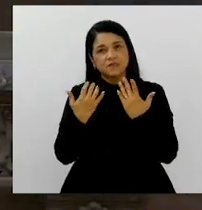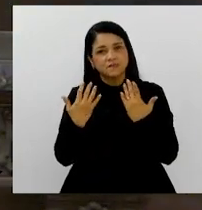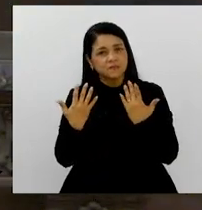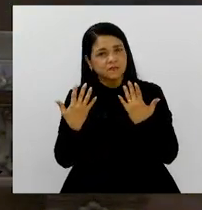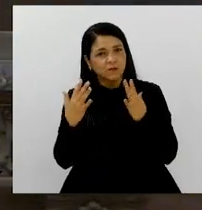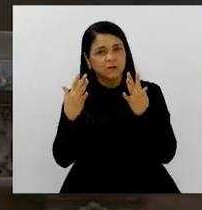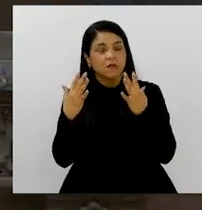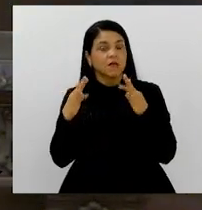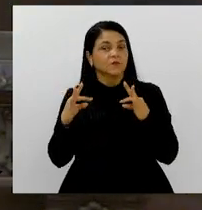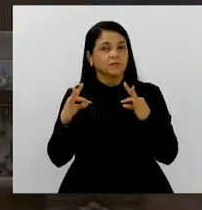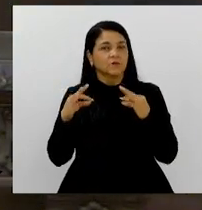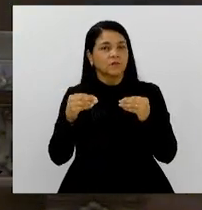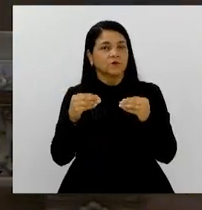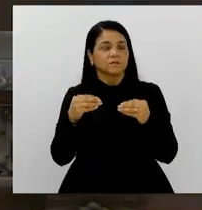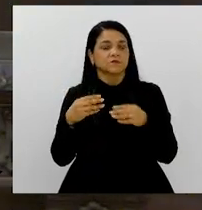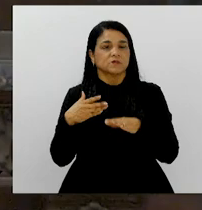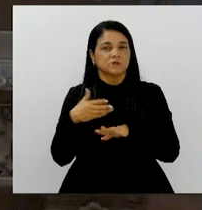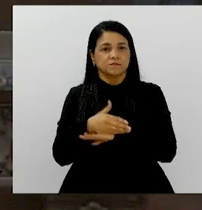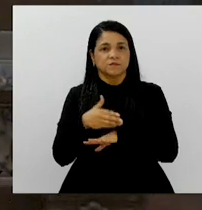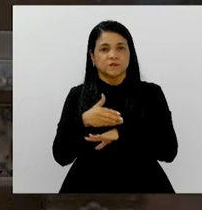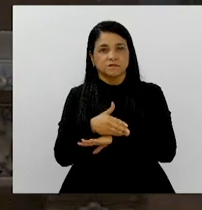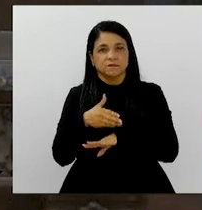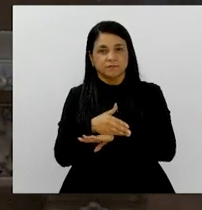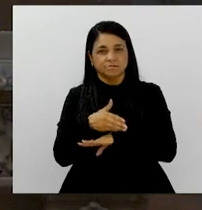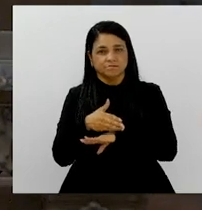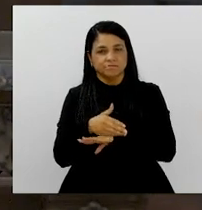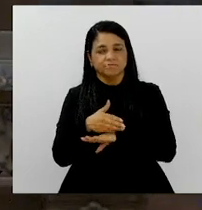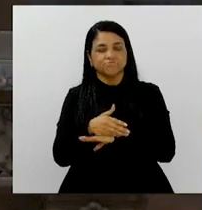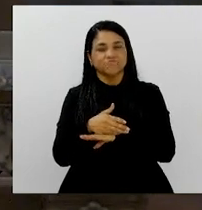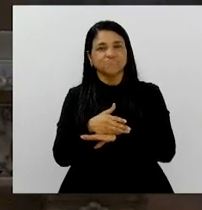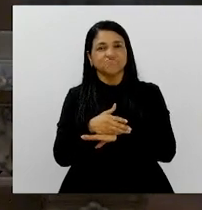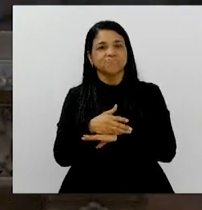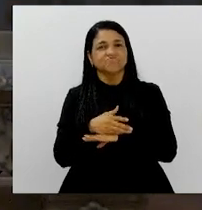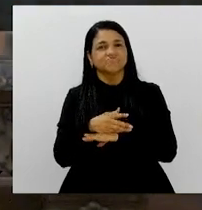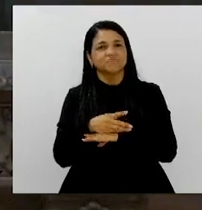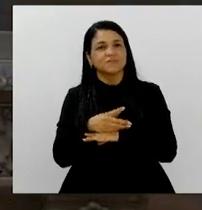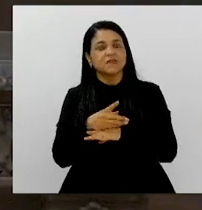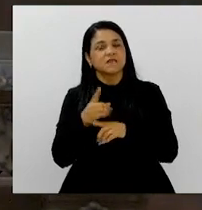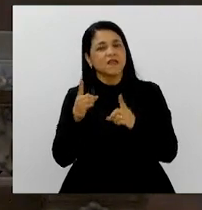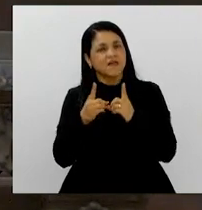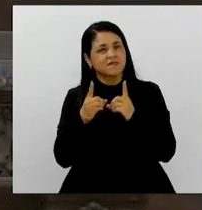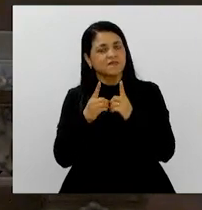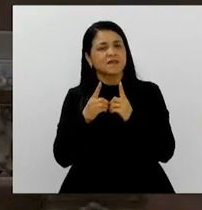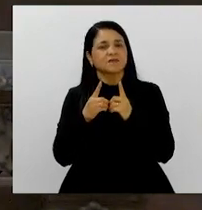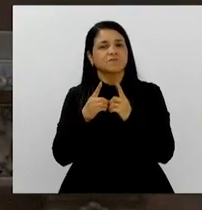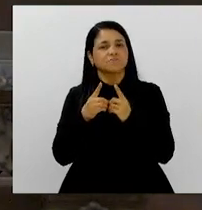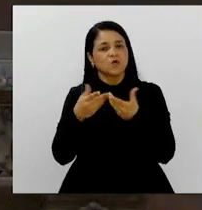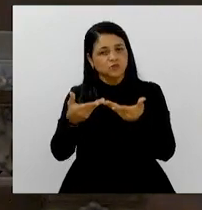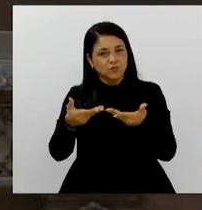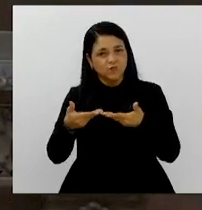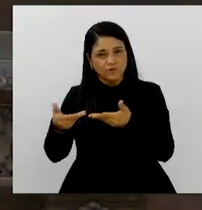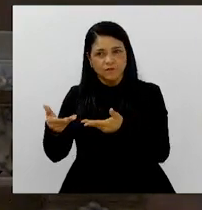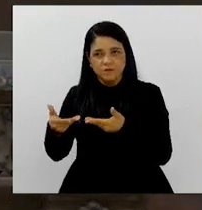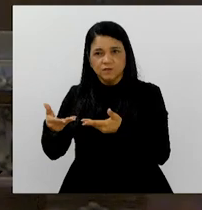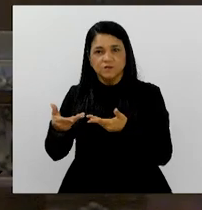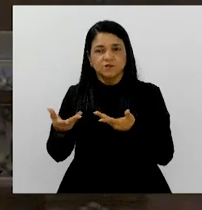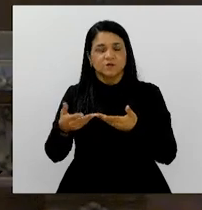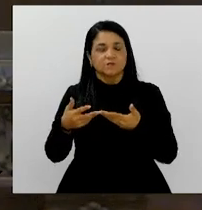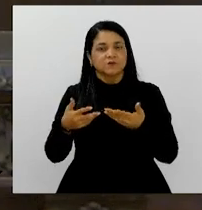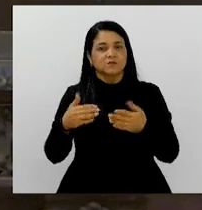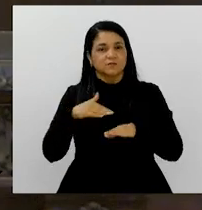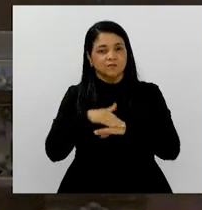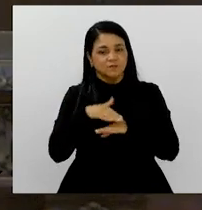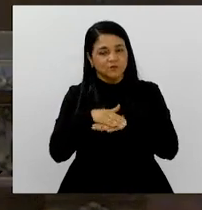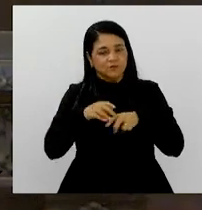a presença de todos que atenderam o nosso chamado e, na noite de hoje, estão compondo aqui o nosso